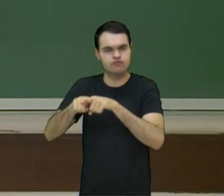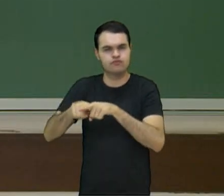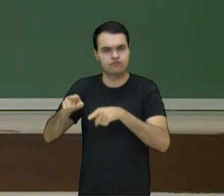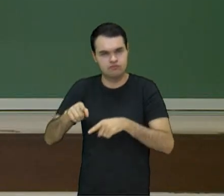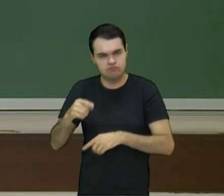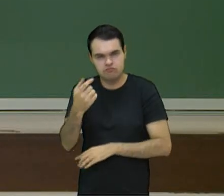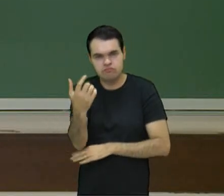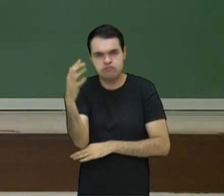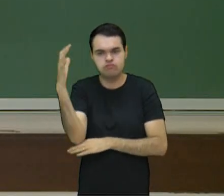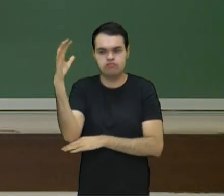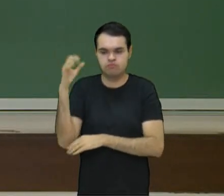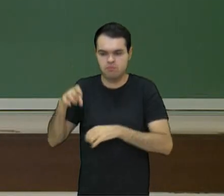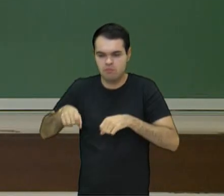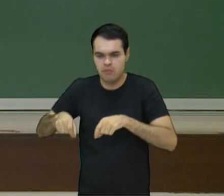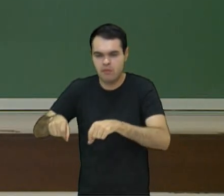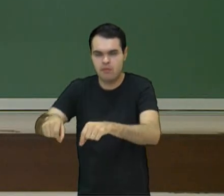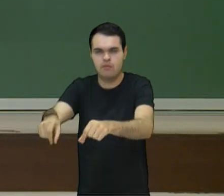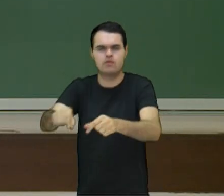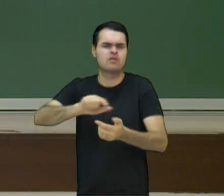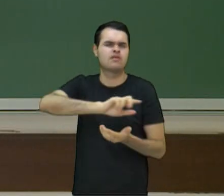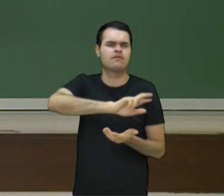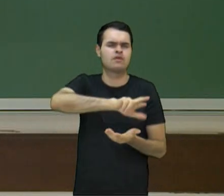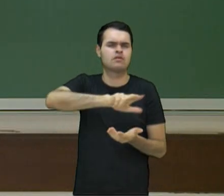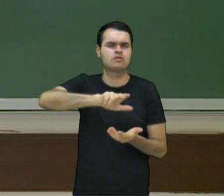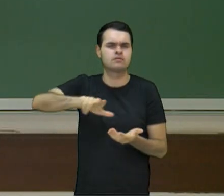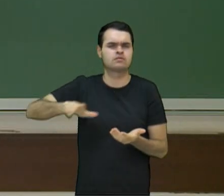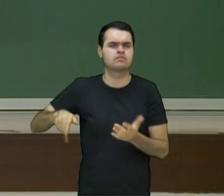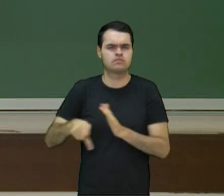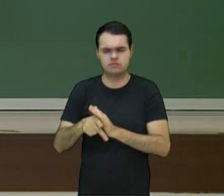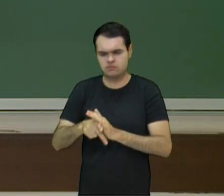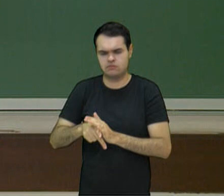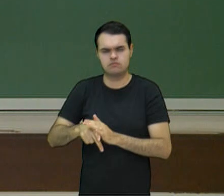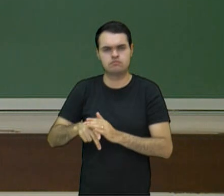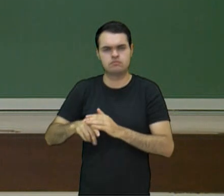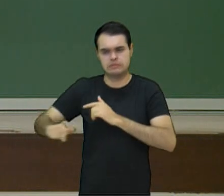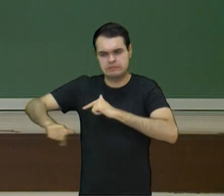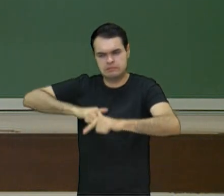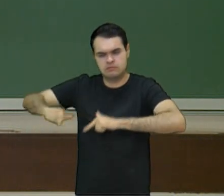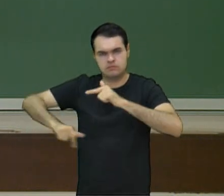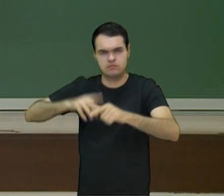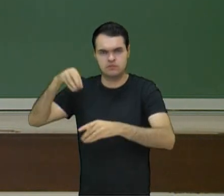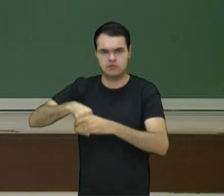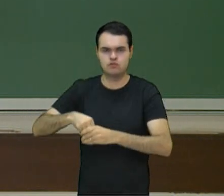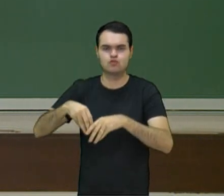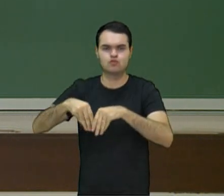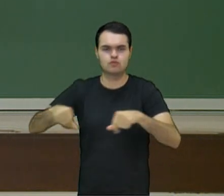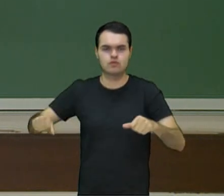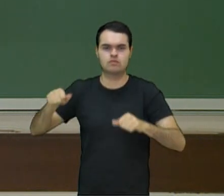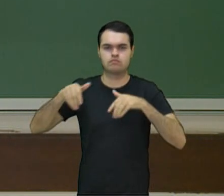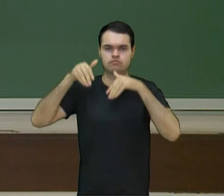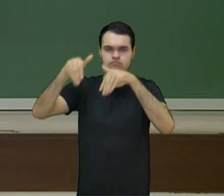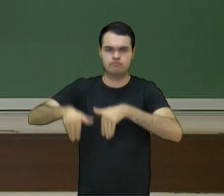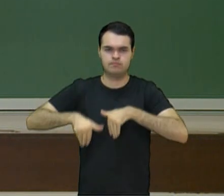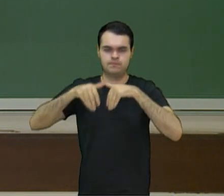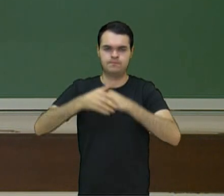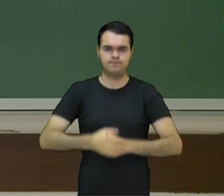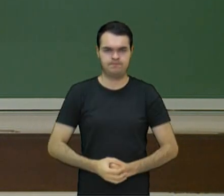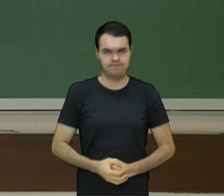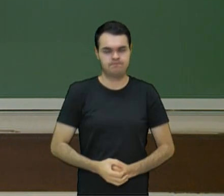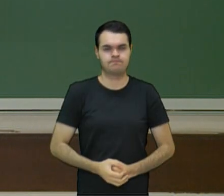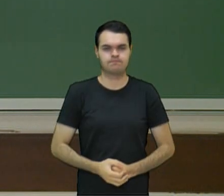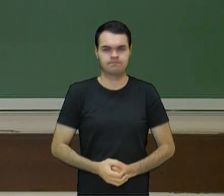de atividades econômicas sendo desenvolvidas no solo australiano, ok? Então vamos em